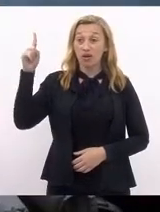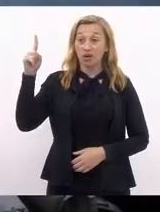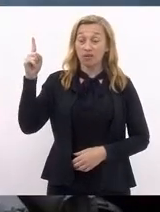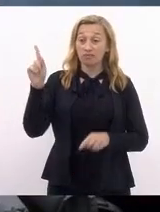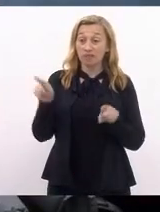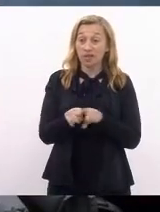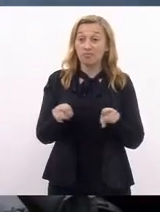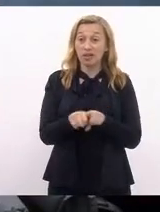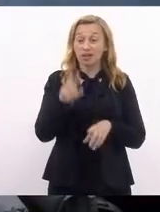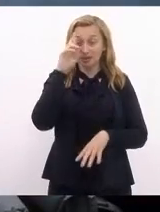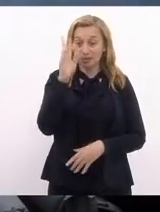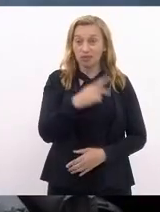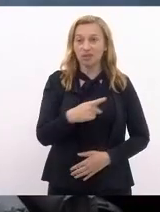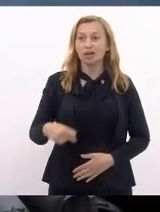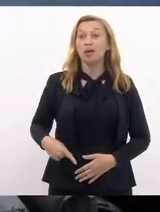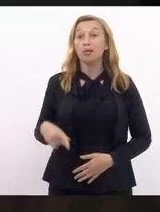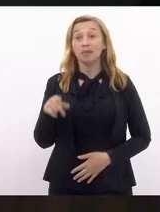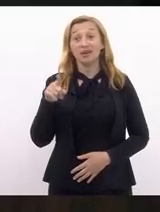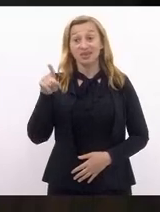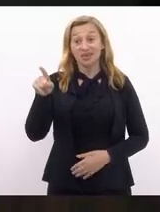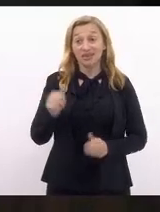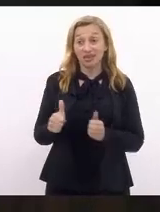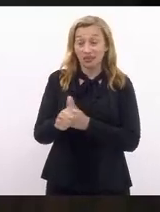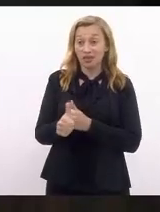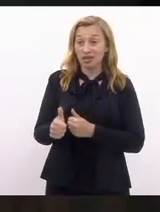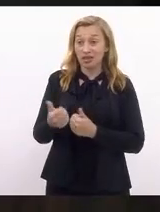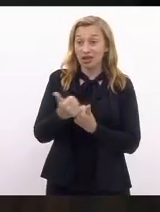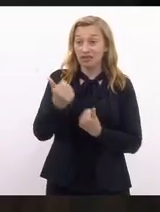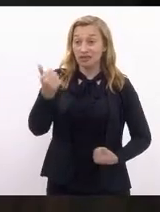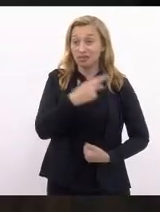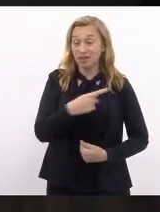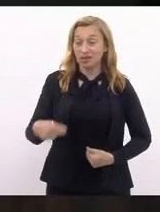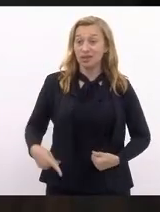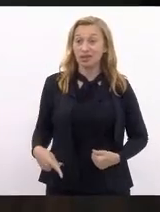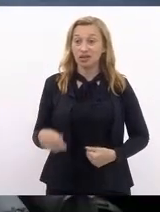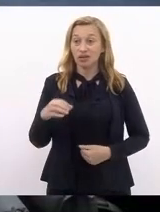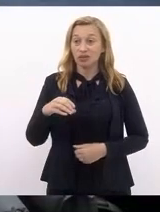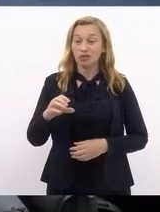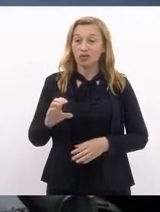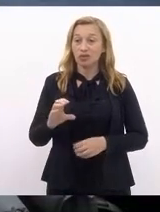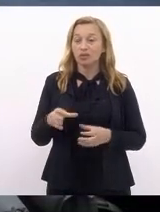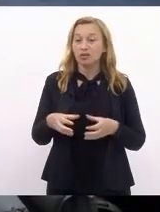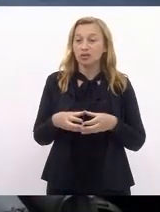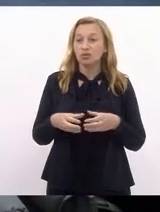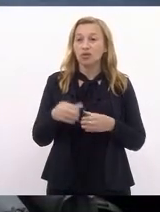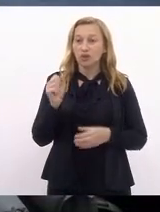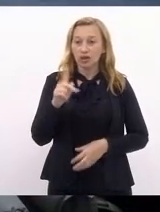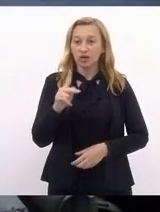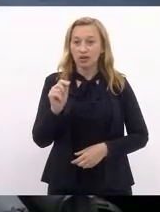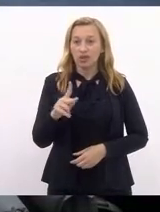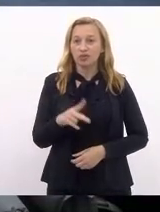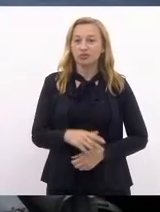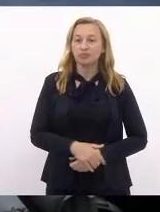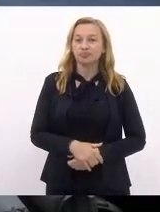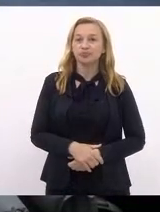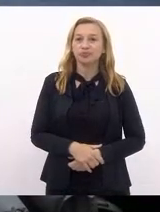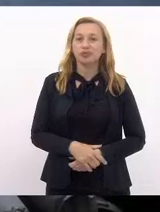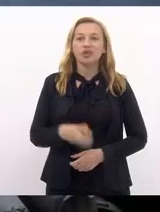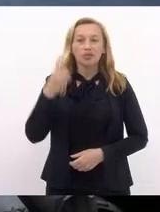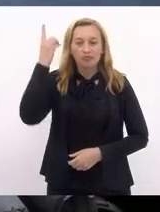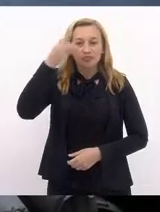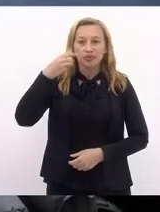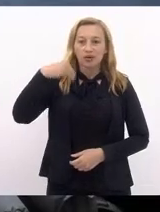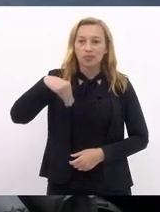também Presidente também tu mas ele tá na sua frente ele é vice-presidente da comissão tudo bem tudo bem o Deputado